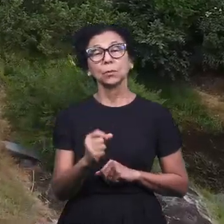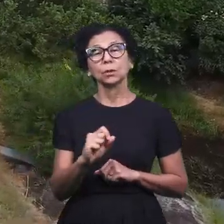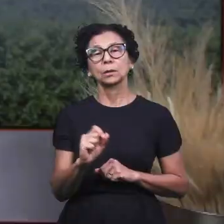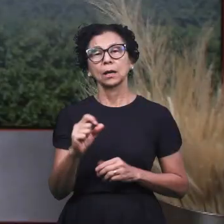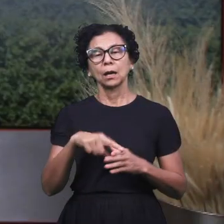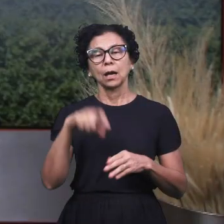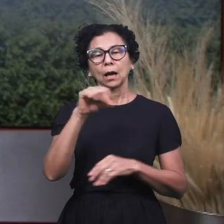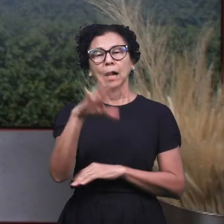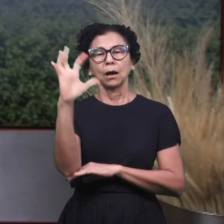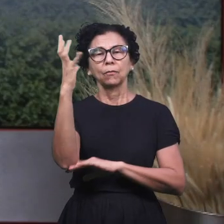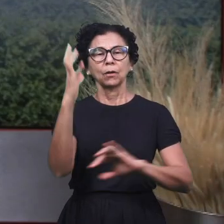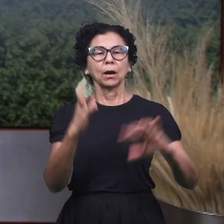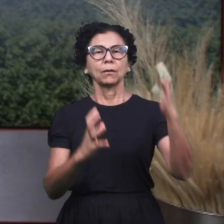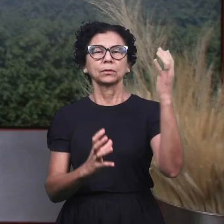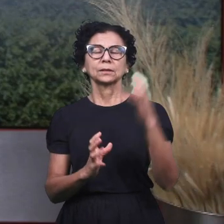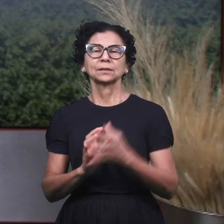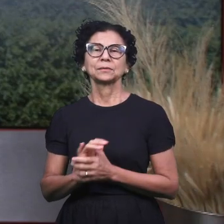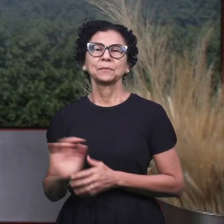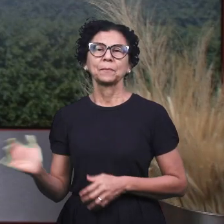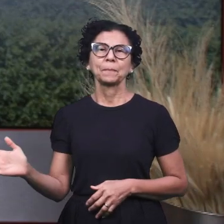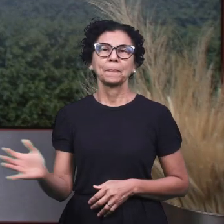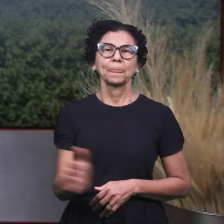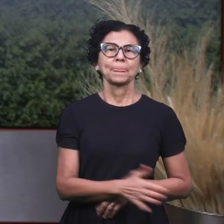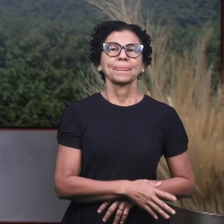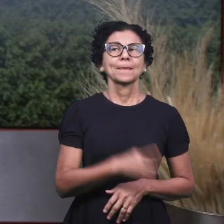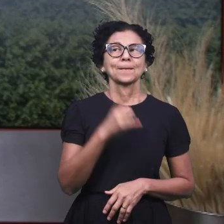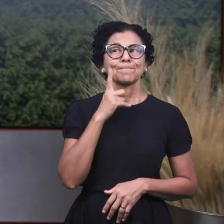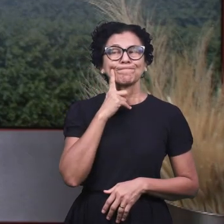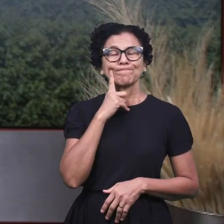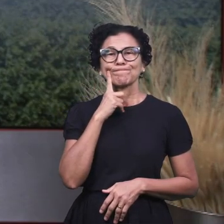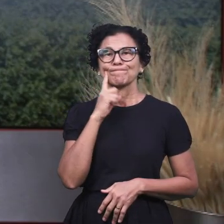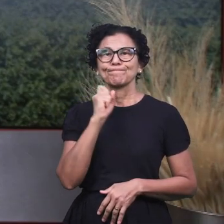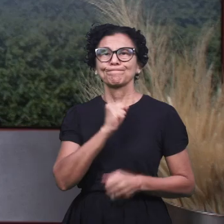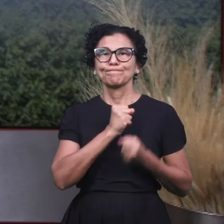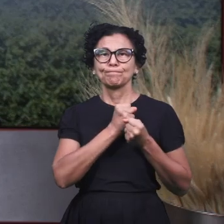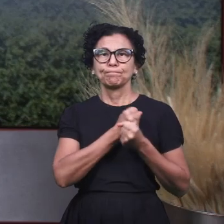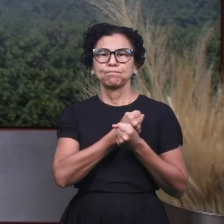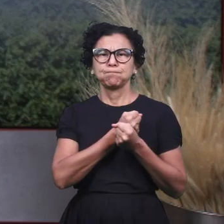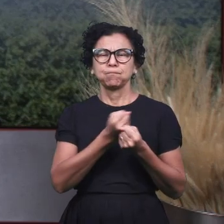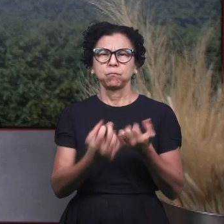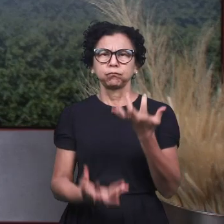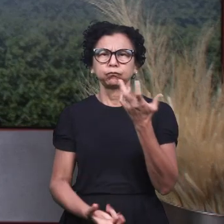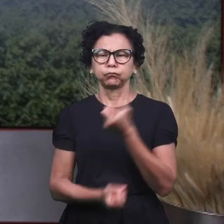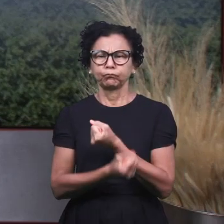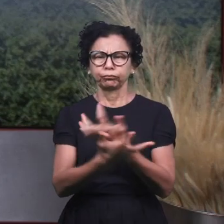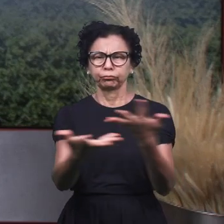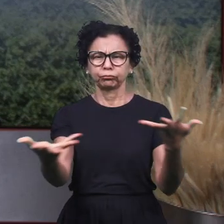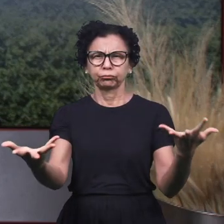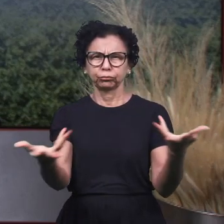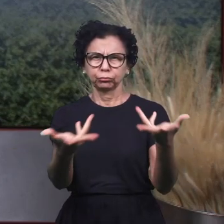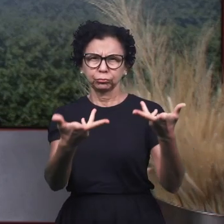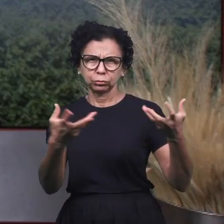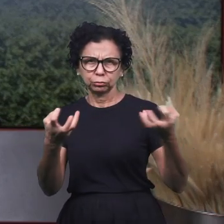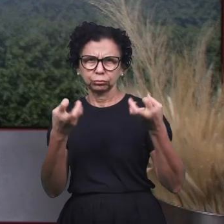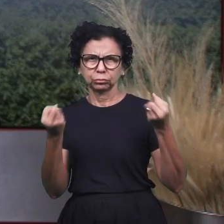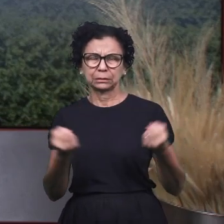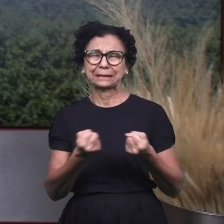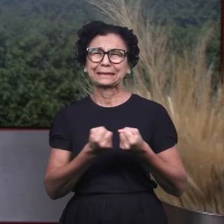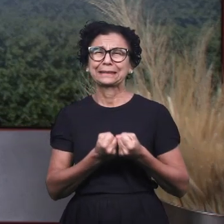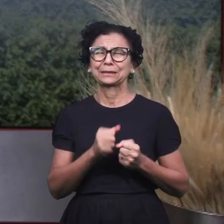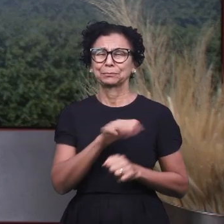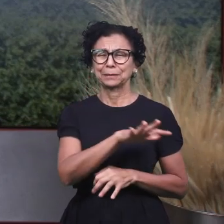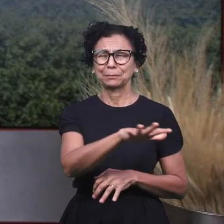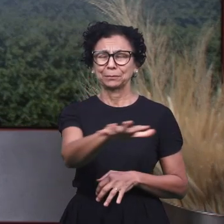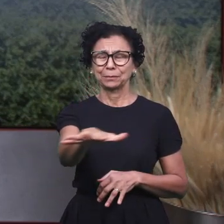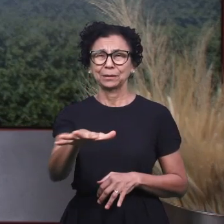exemplo. O nosso assunto agora é queimadas. O Brasil vive um momento muito triste em que as queimadas estão